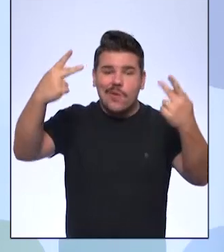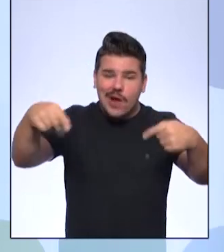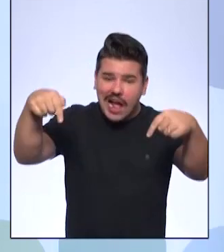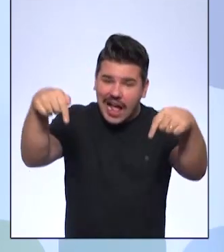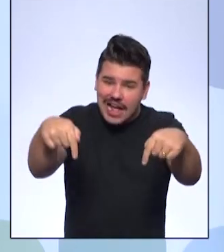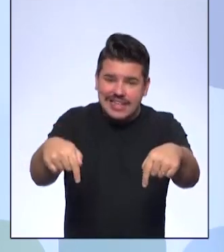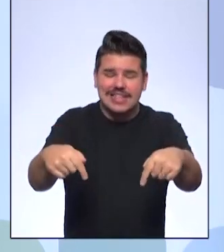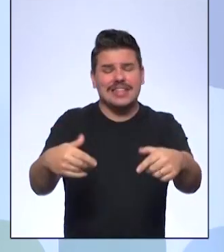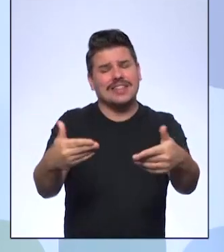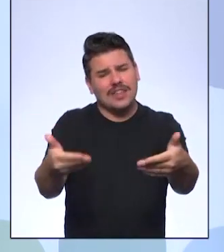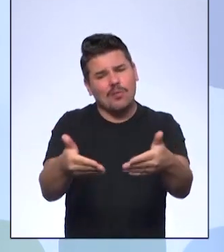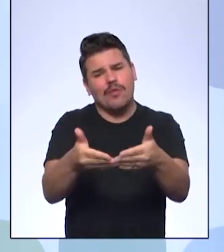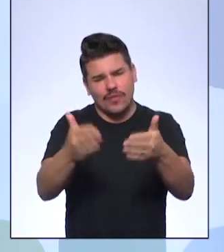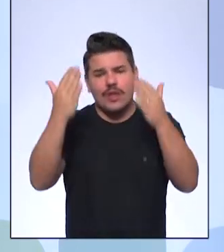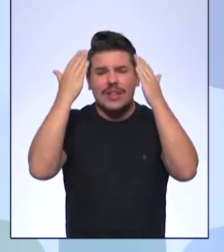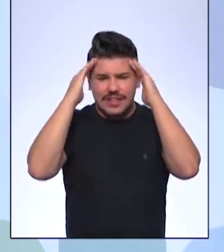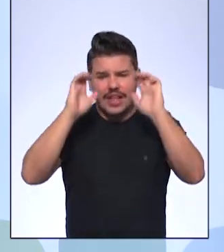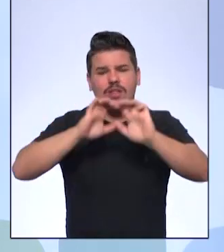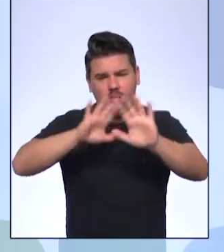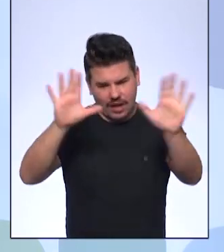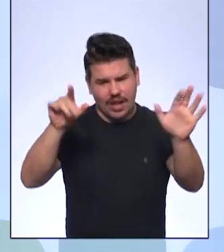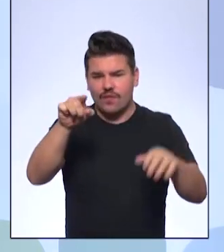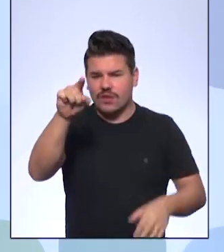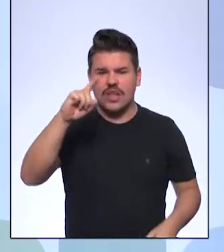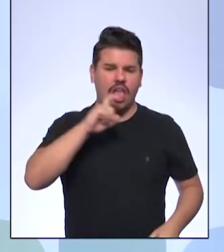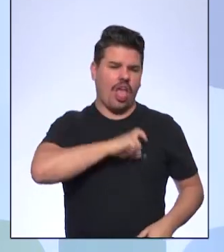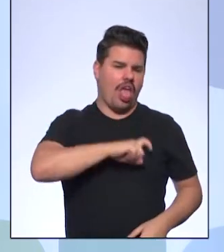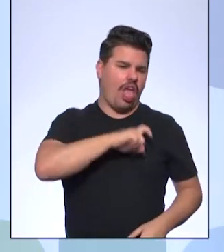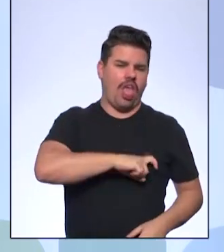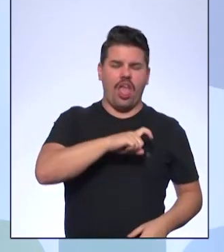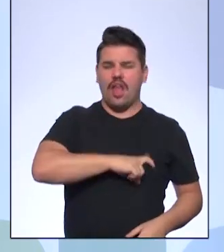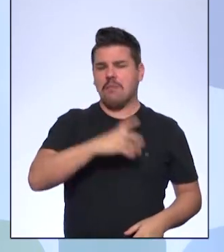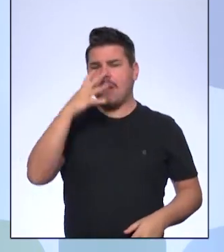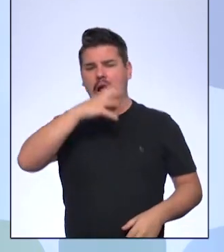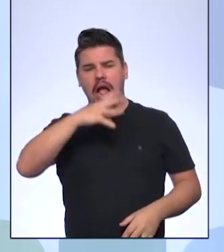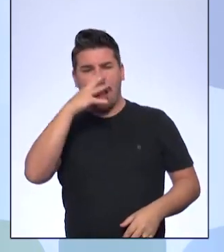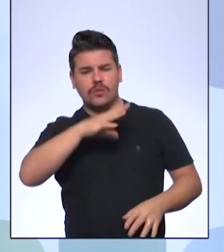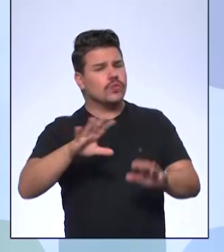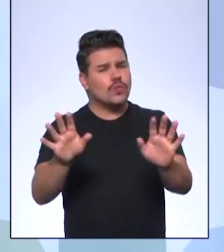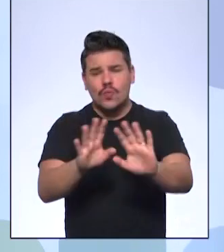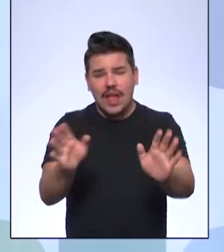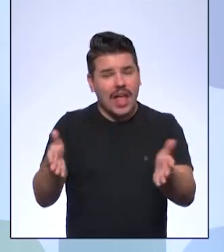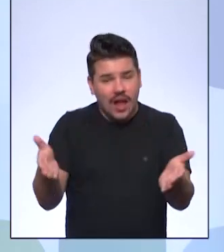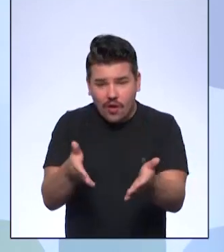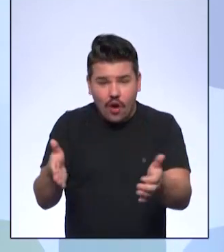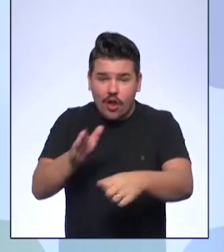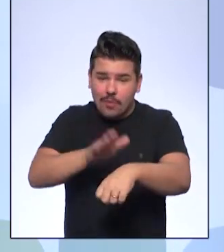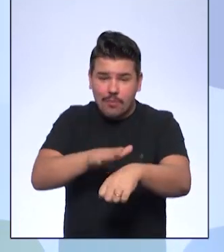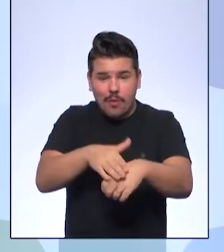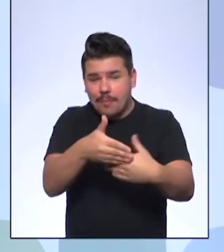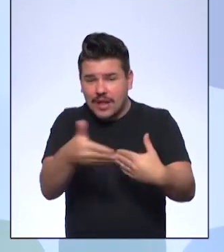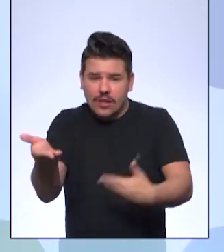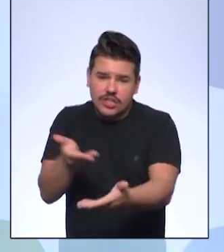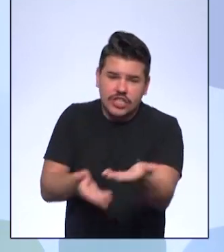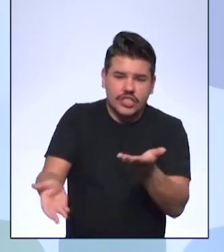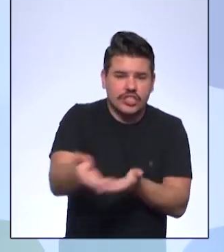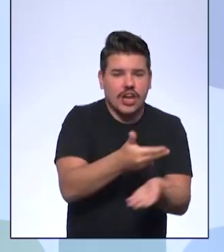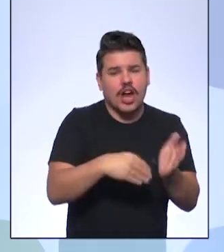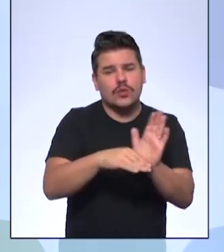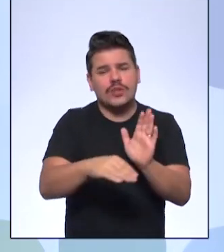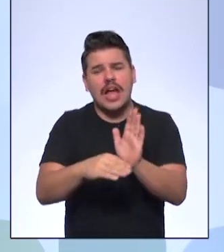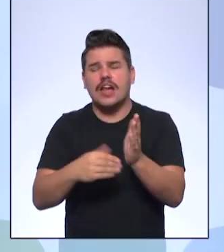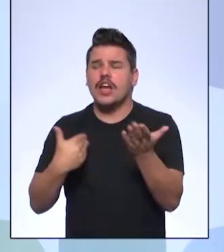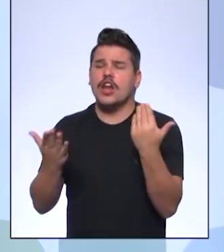aqui. Gente, eu entendo que vocês não fazem por mal. Eu entendo. Estamos num momento onde a gente precisa se ajudar. Às vezes eu quero